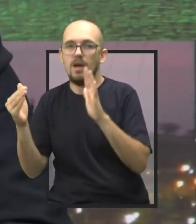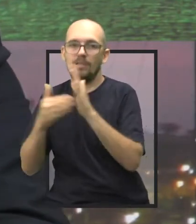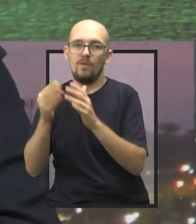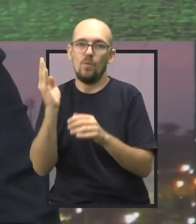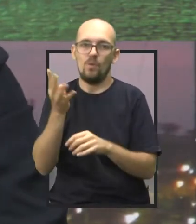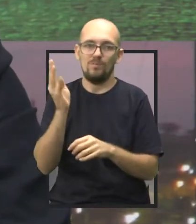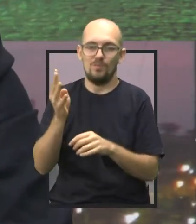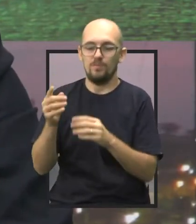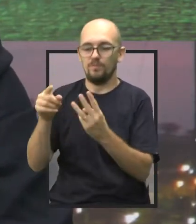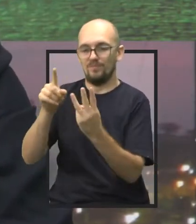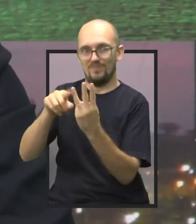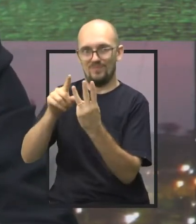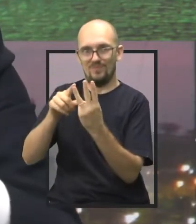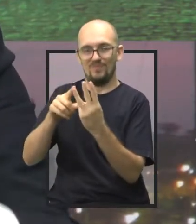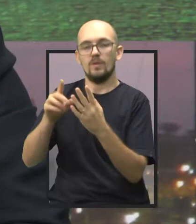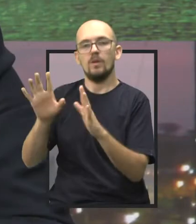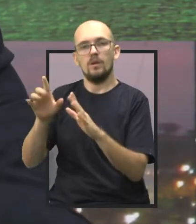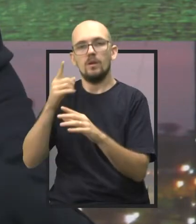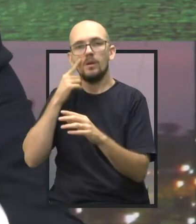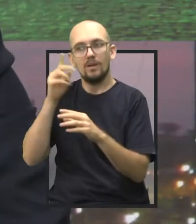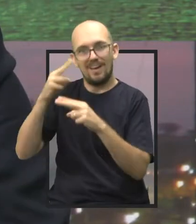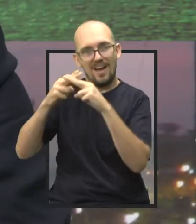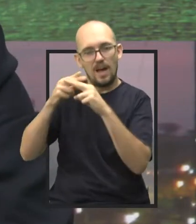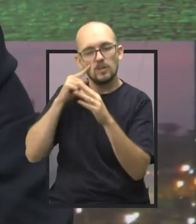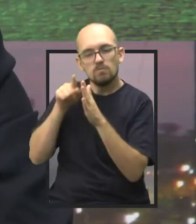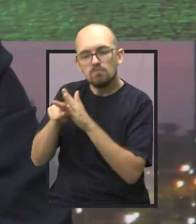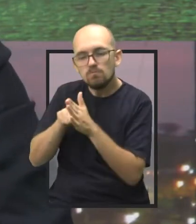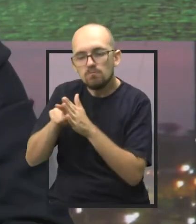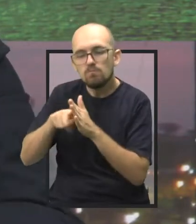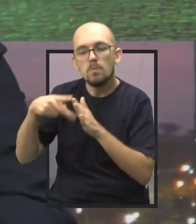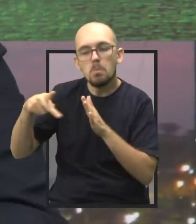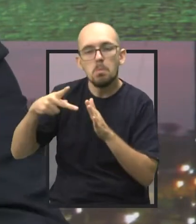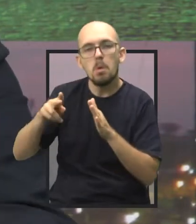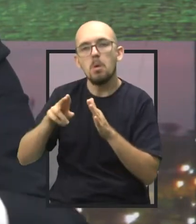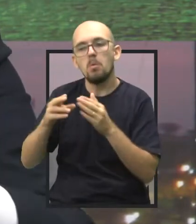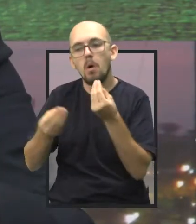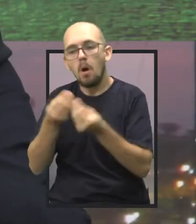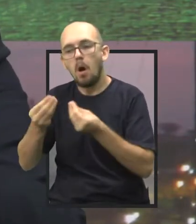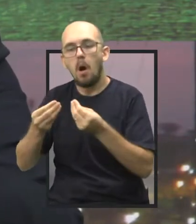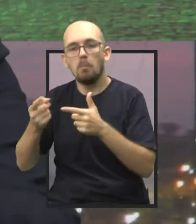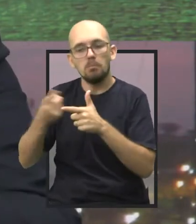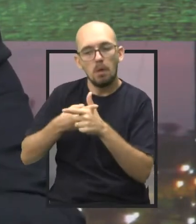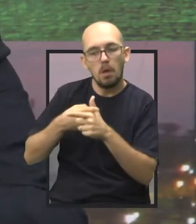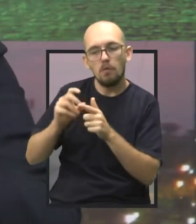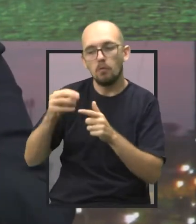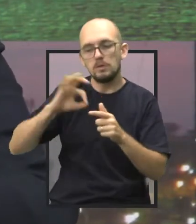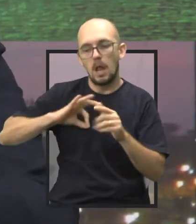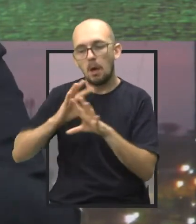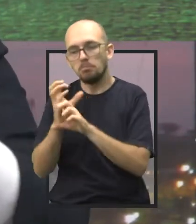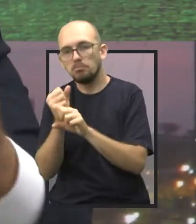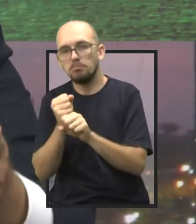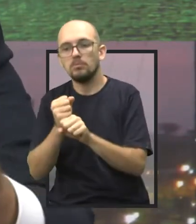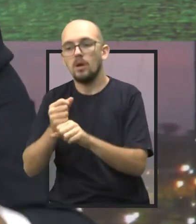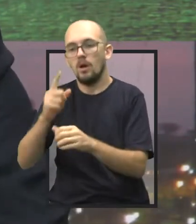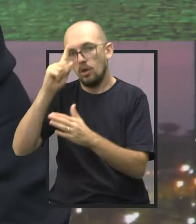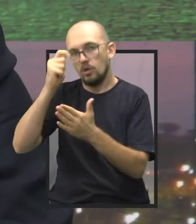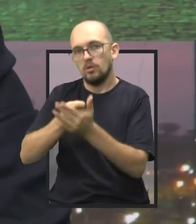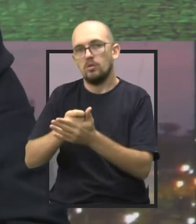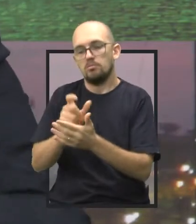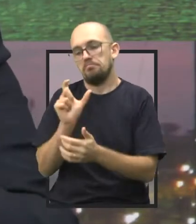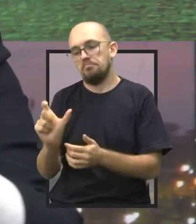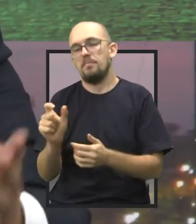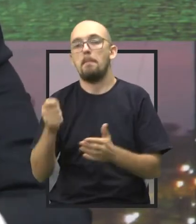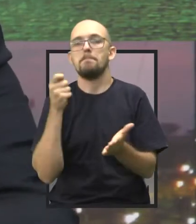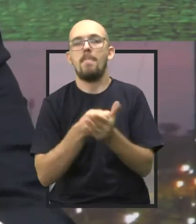possibilidade econômica do mutuário, do beneficiário, para quitar, para pagar por mês